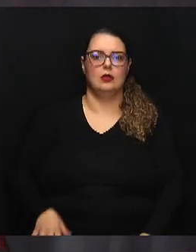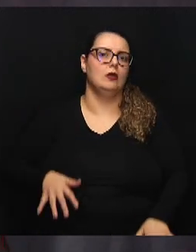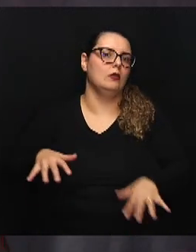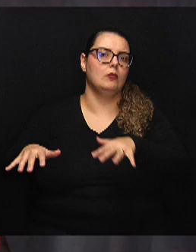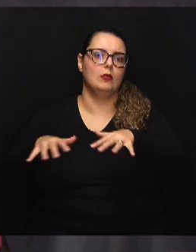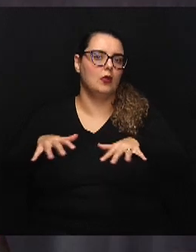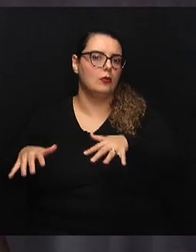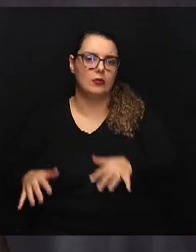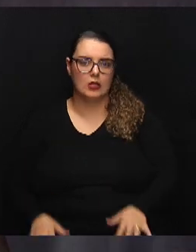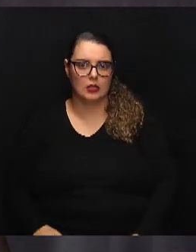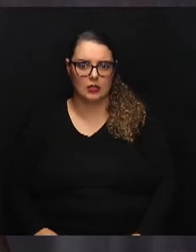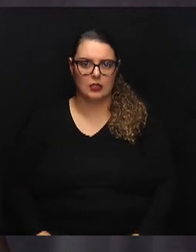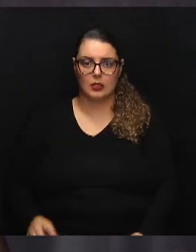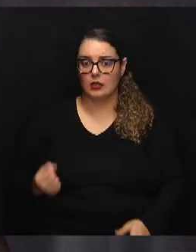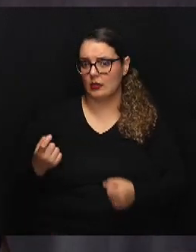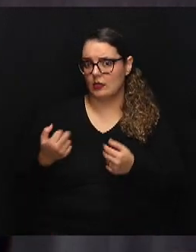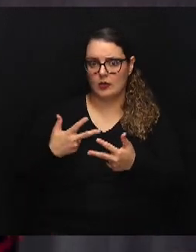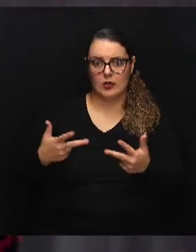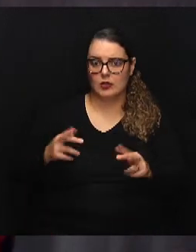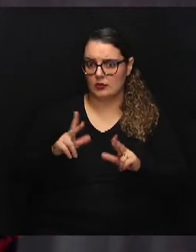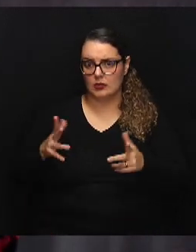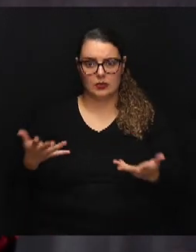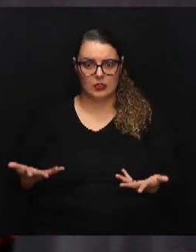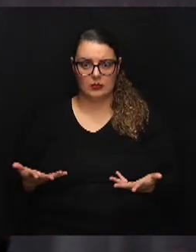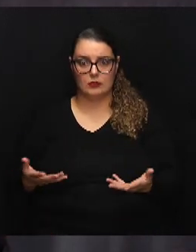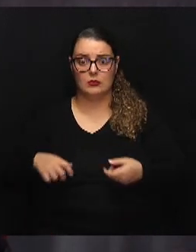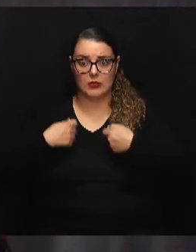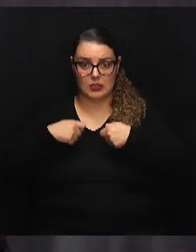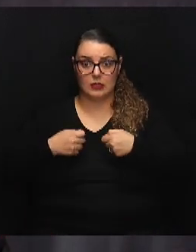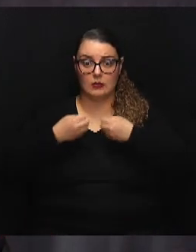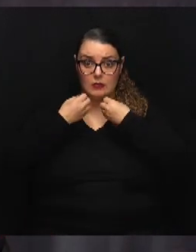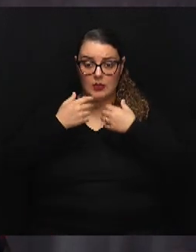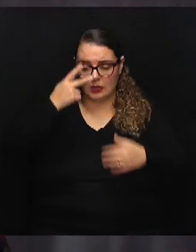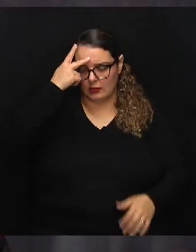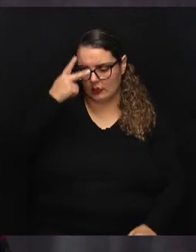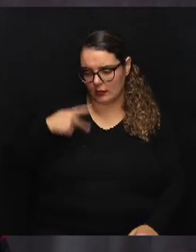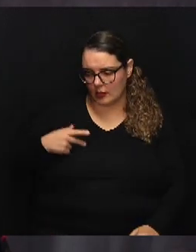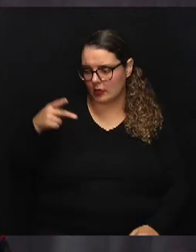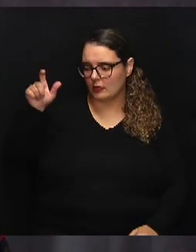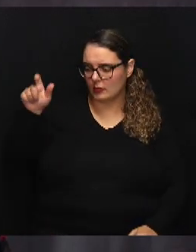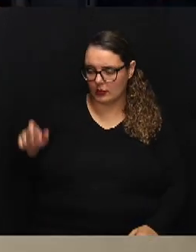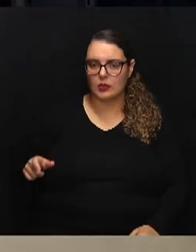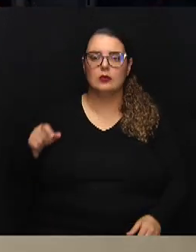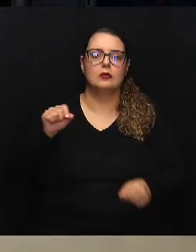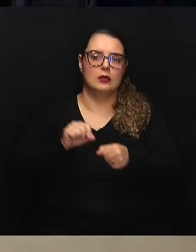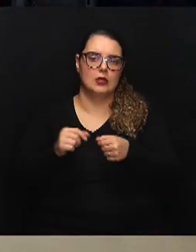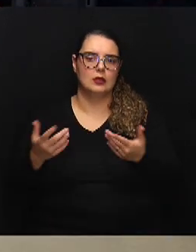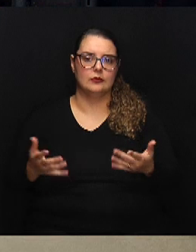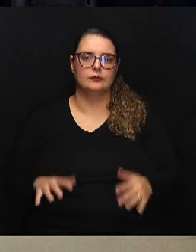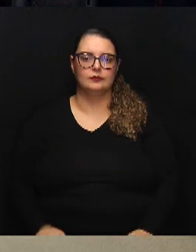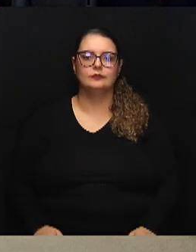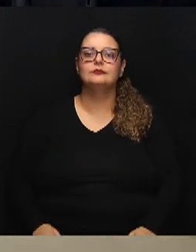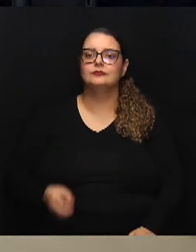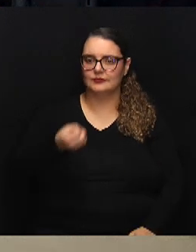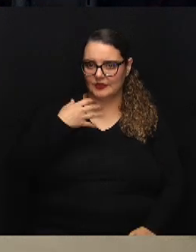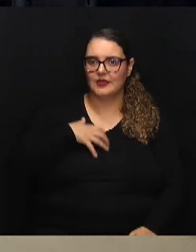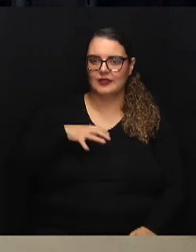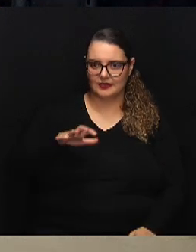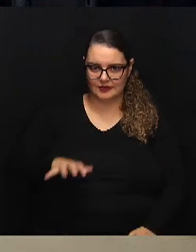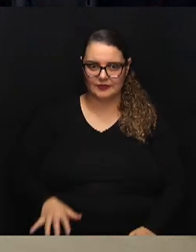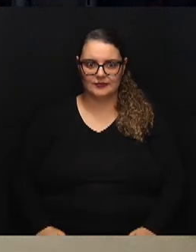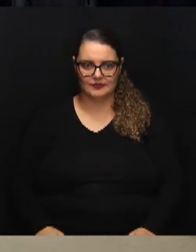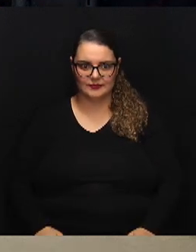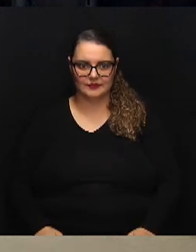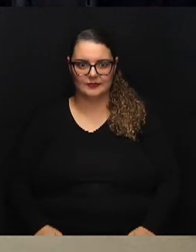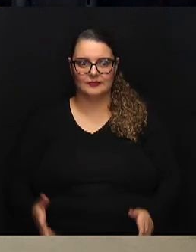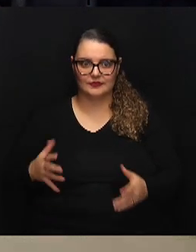mobilizar alguma coisa diferente em você. Tem que estar bem para você. Se estiver bem para você, faça. Muito bem, é isso mesmo. Quer fazer um